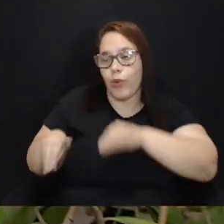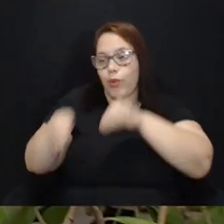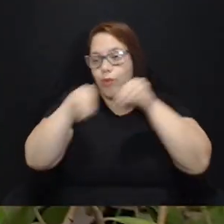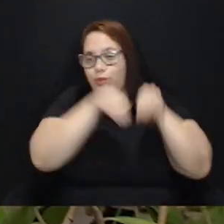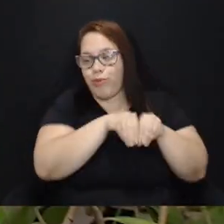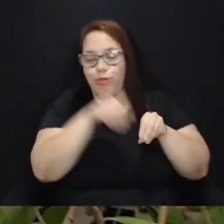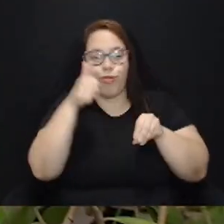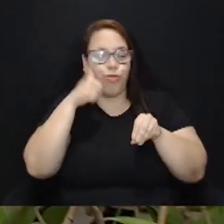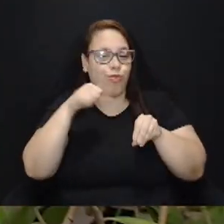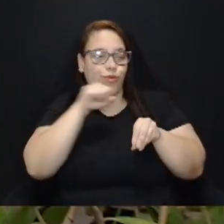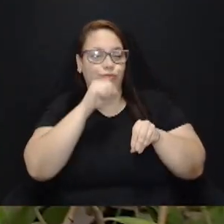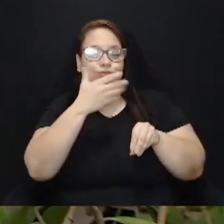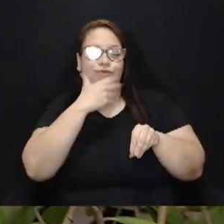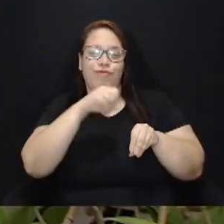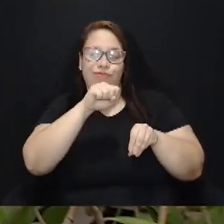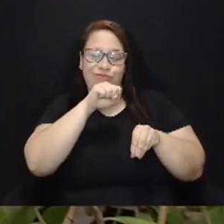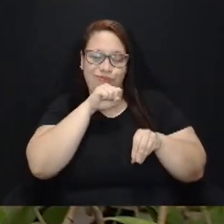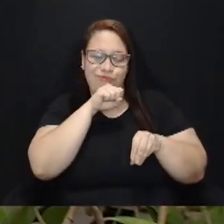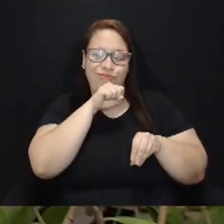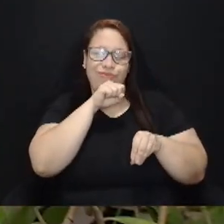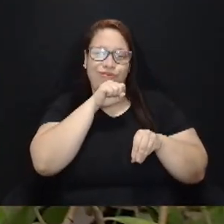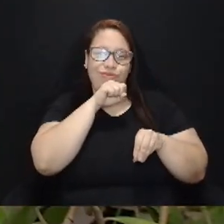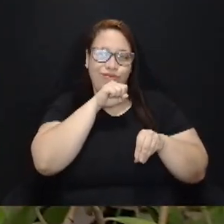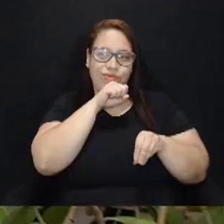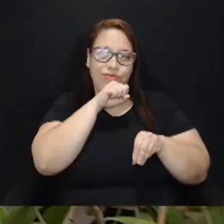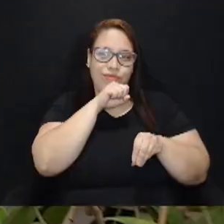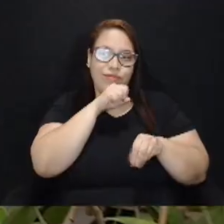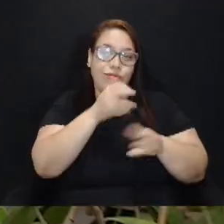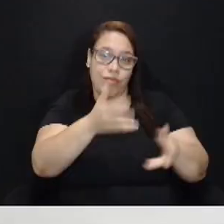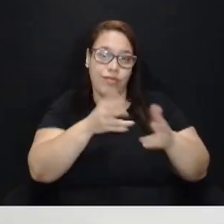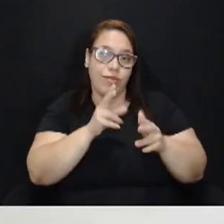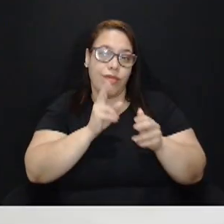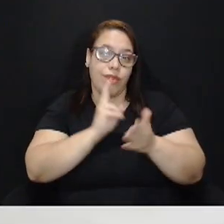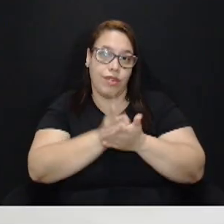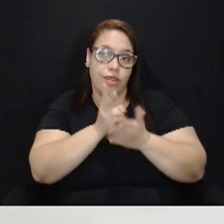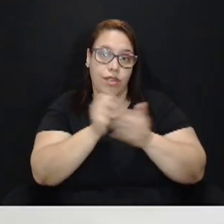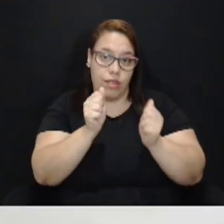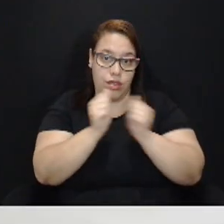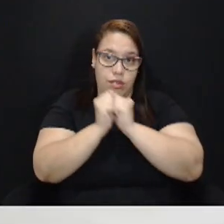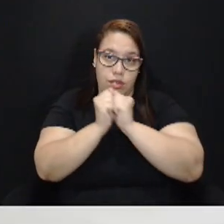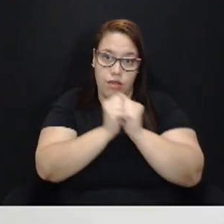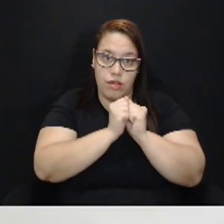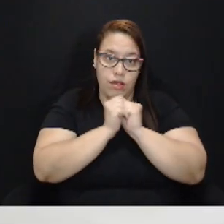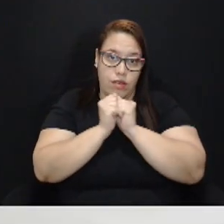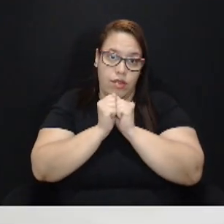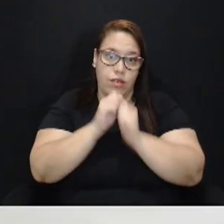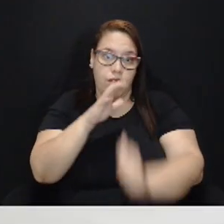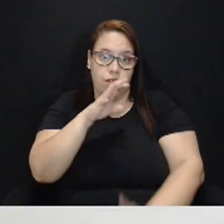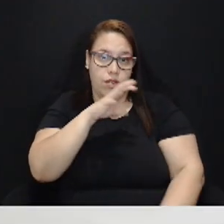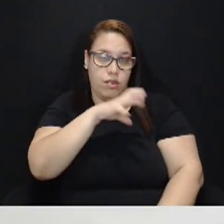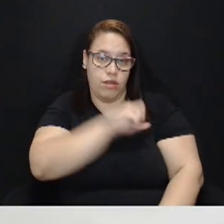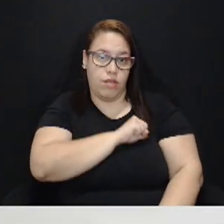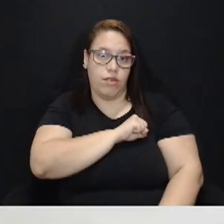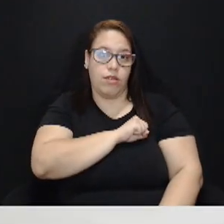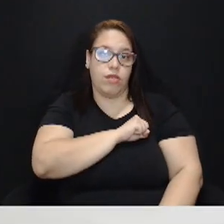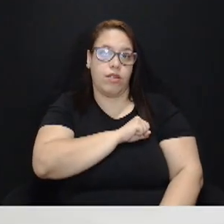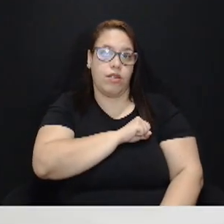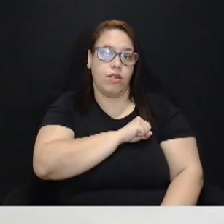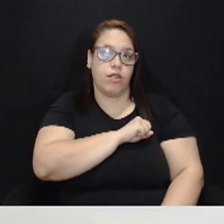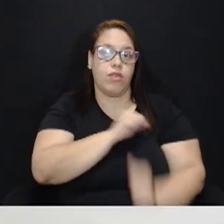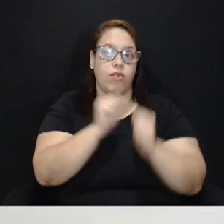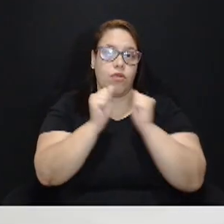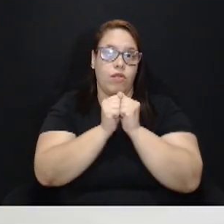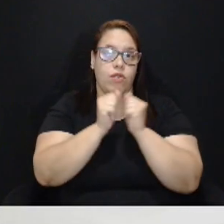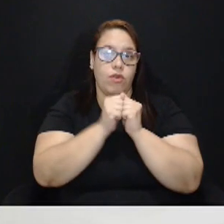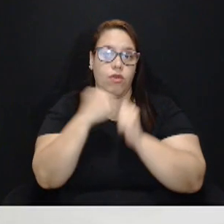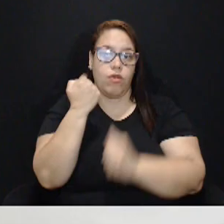pai. E queria estar sempre do nosso lado. Ela amava ficar com a gente. Hoje eu